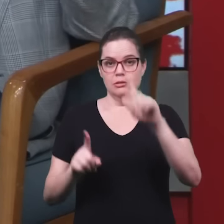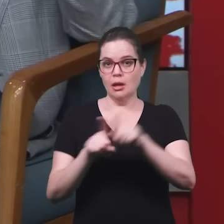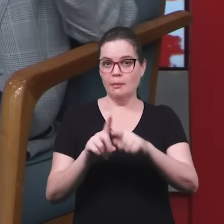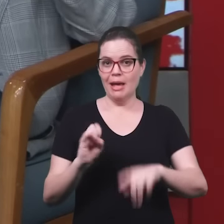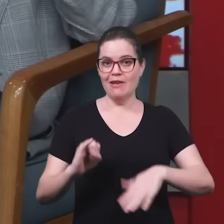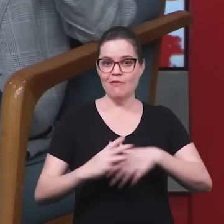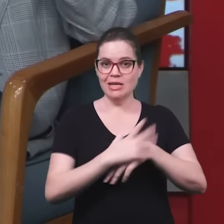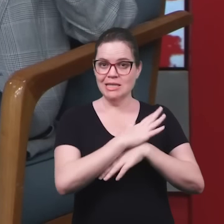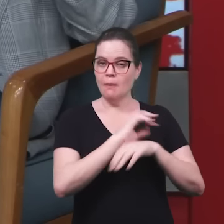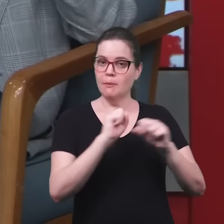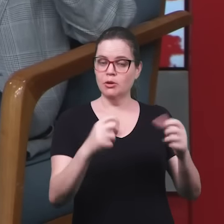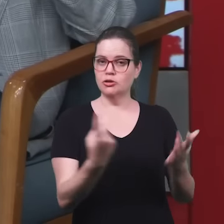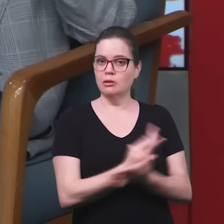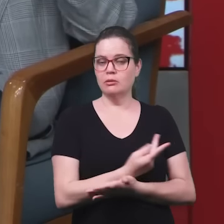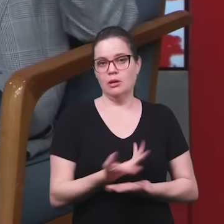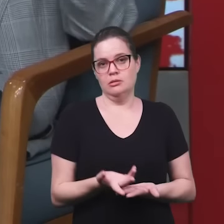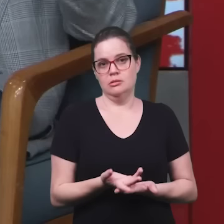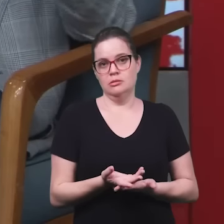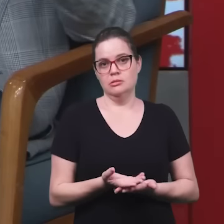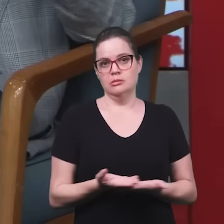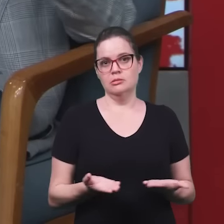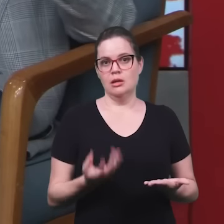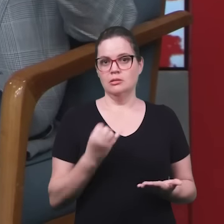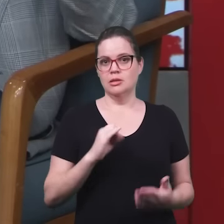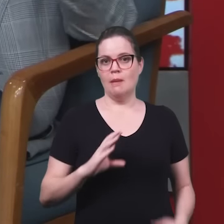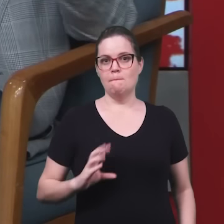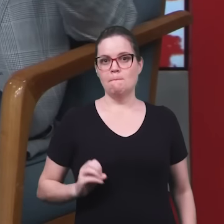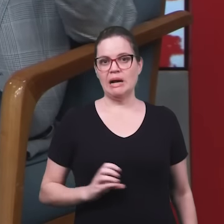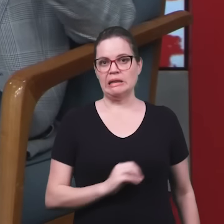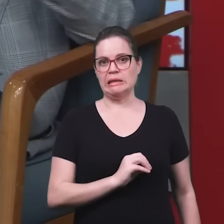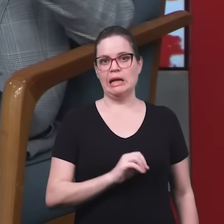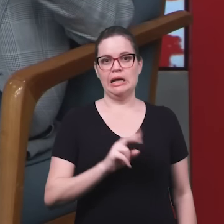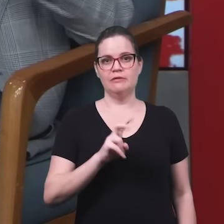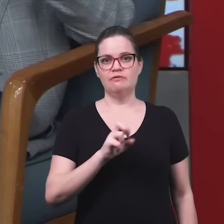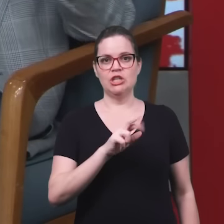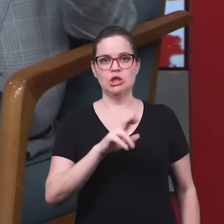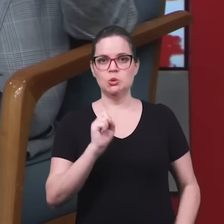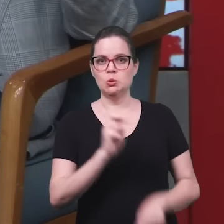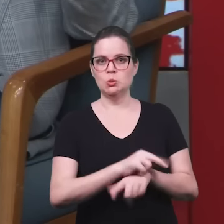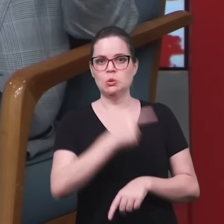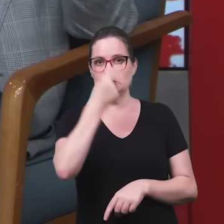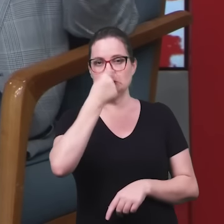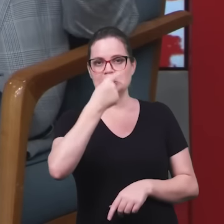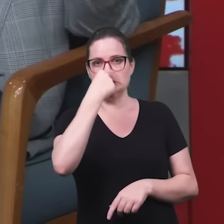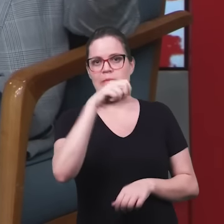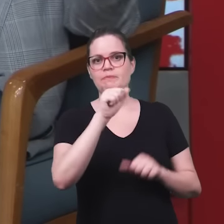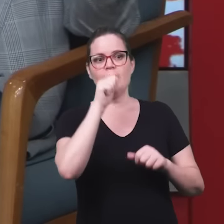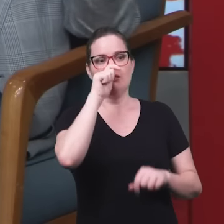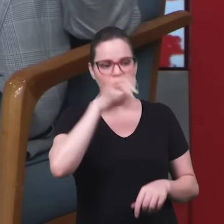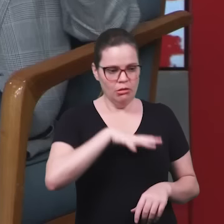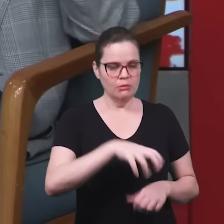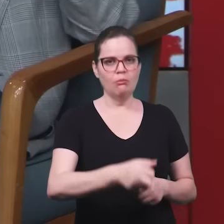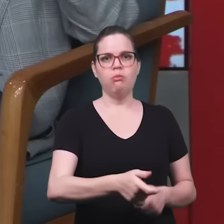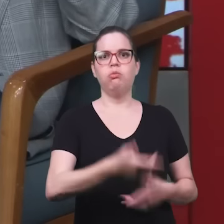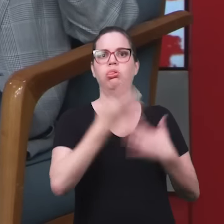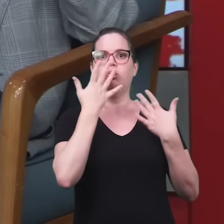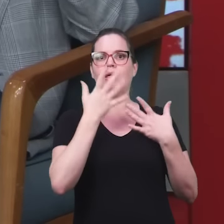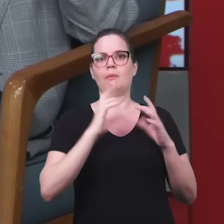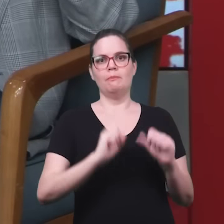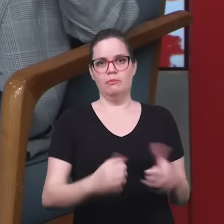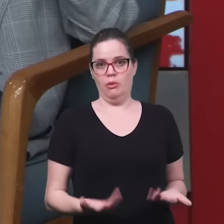infecciosa, né? Do ponto de vista bacteriano, viral, fúngico, várias coisas